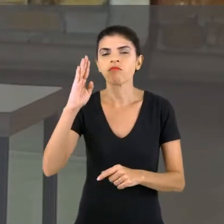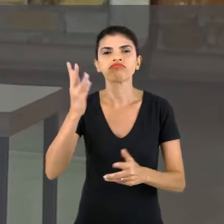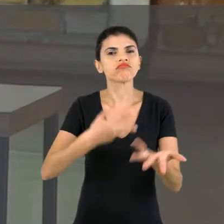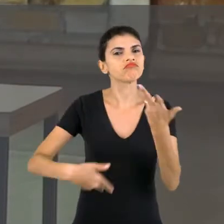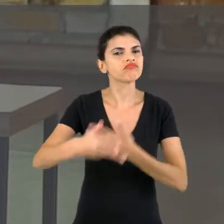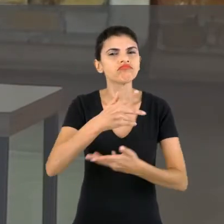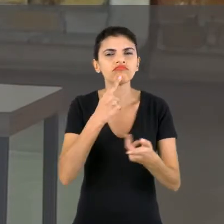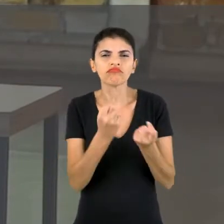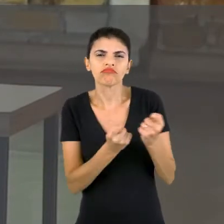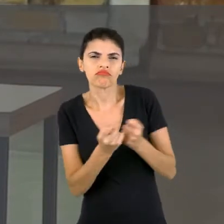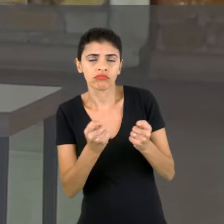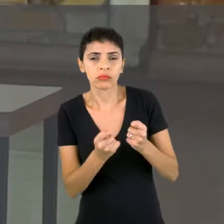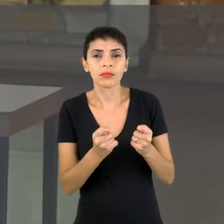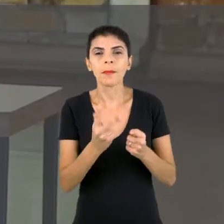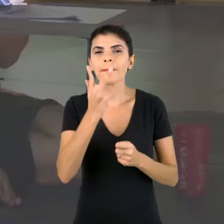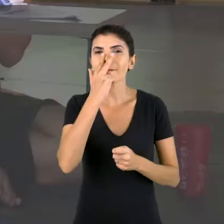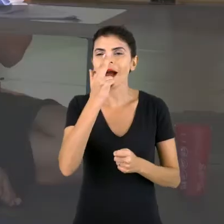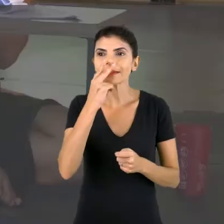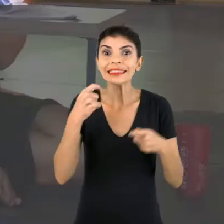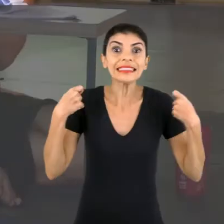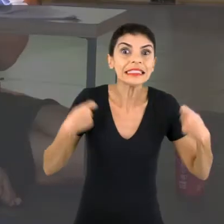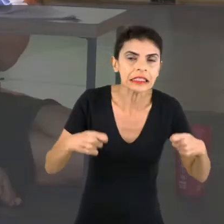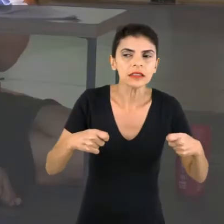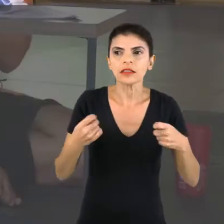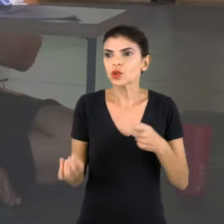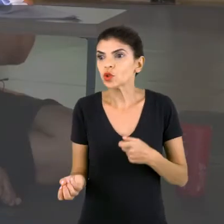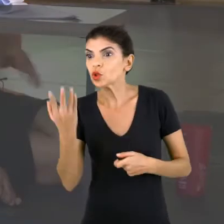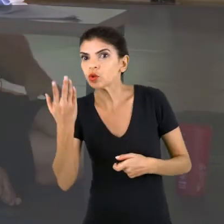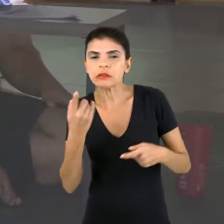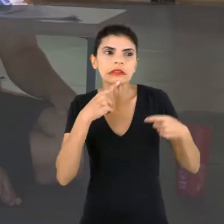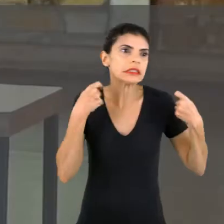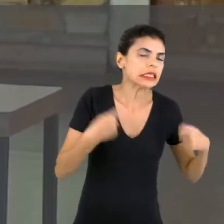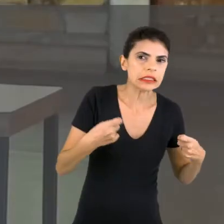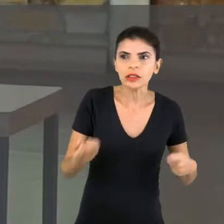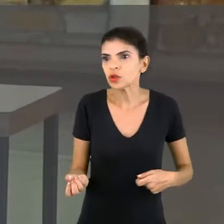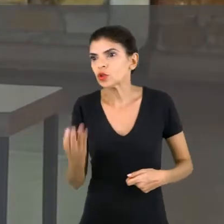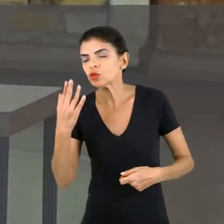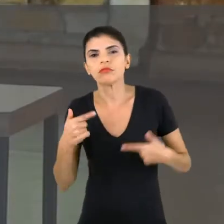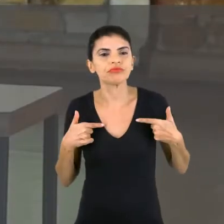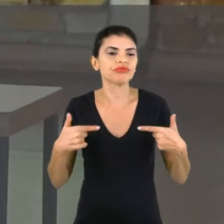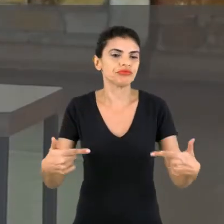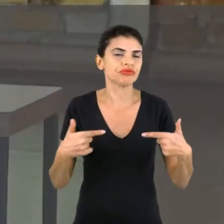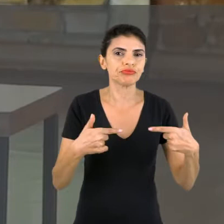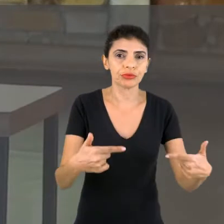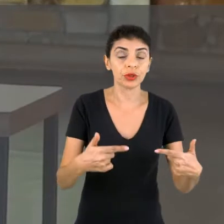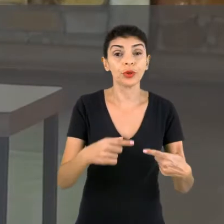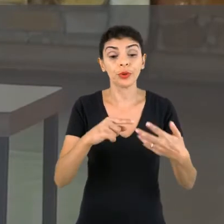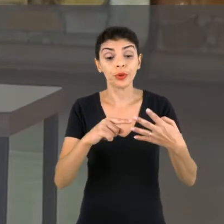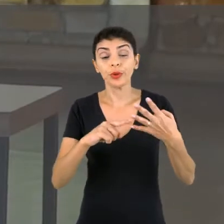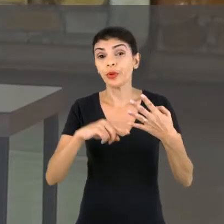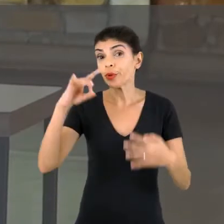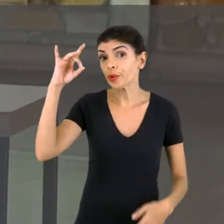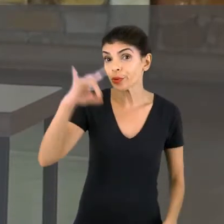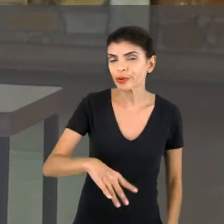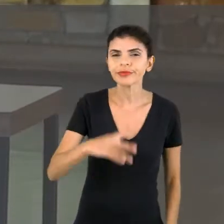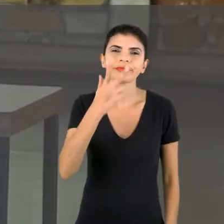para fazer esse contorno. A gente fazia meio pela demanda e pelo que surgia de necessidade de trabalho. O